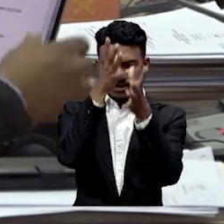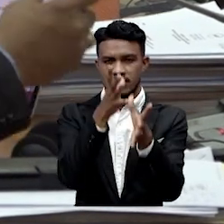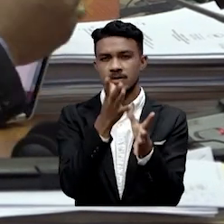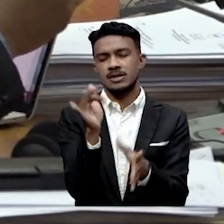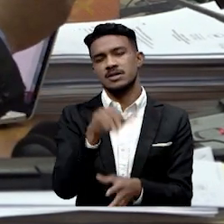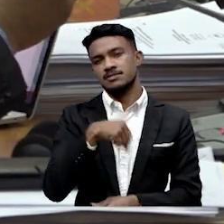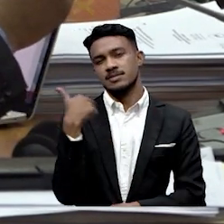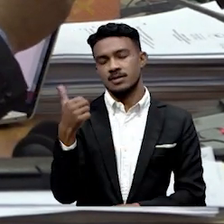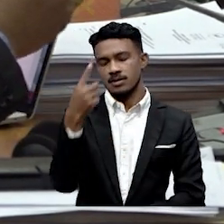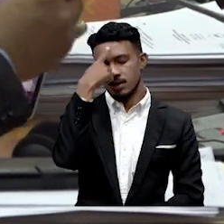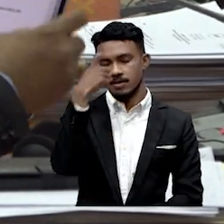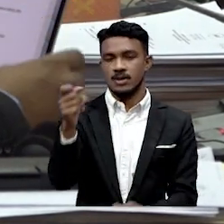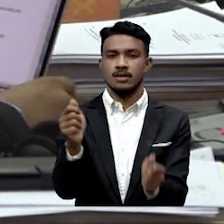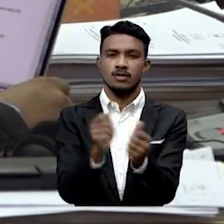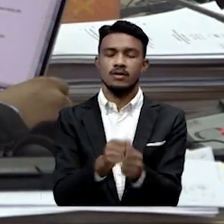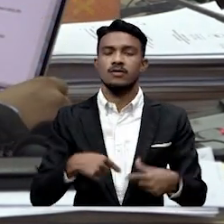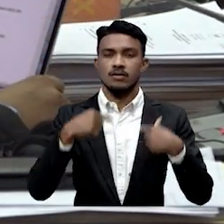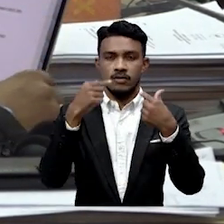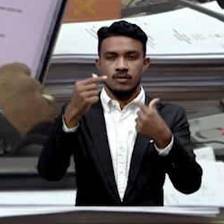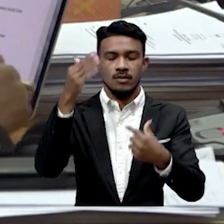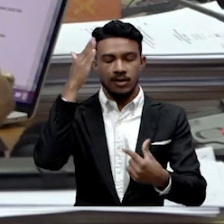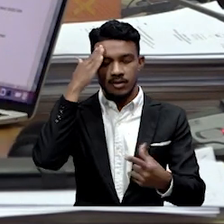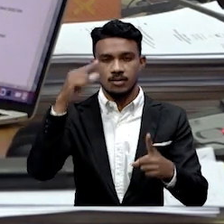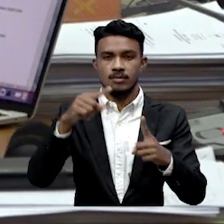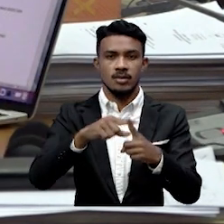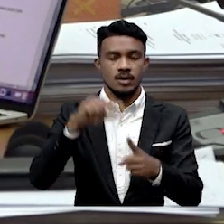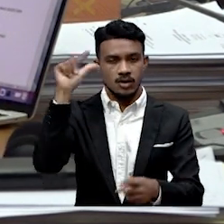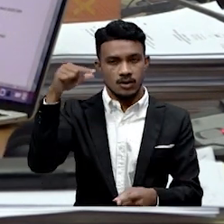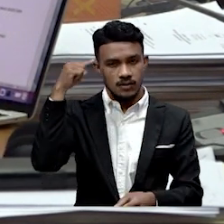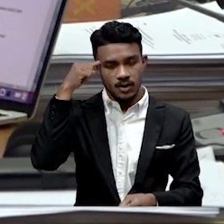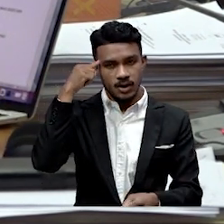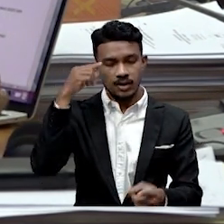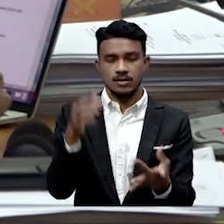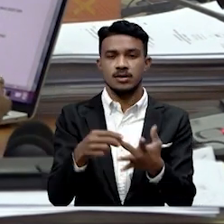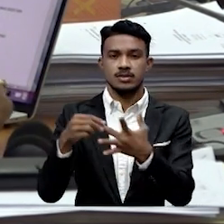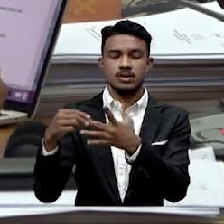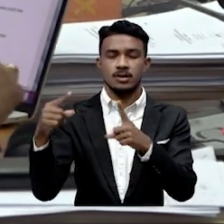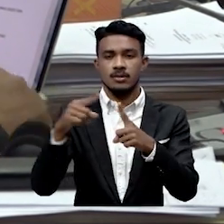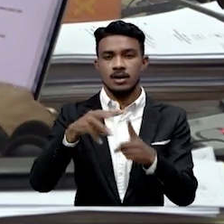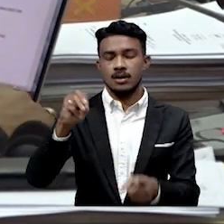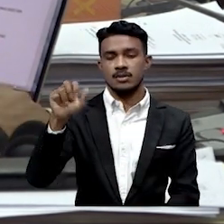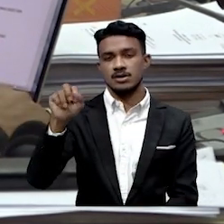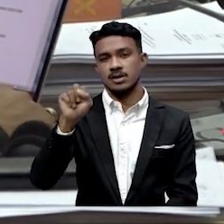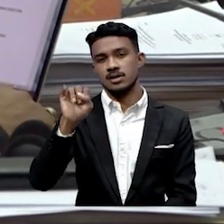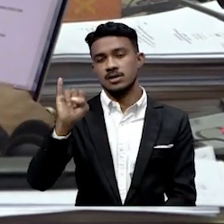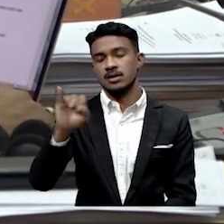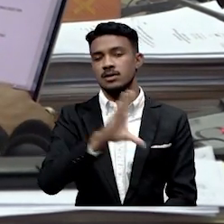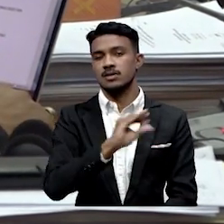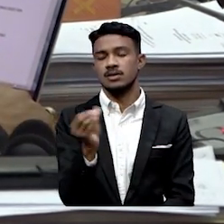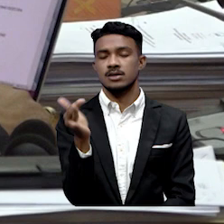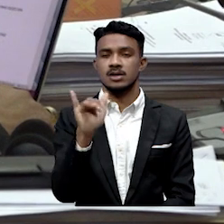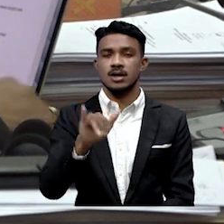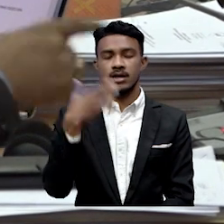né, recomenda para o governo e liu para o Ministério de Solidariedade Social para a tua rede, né, coordenamos os siras